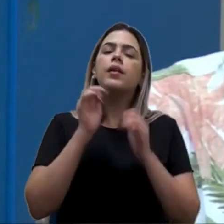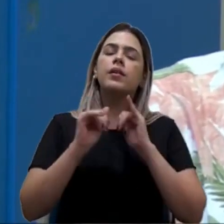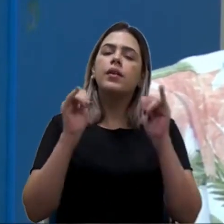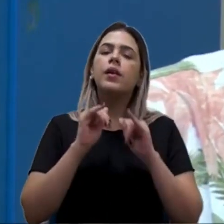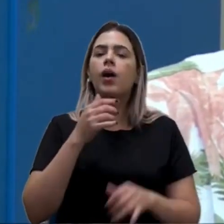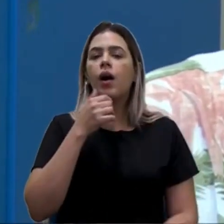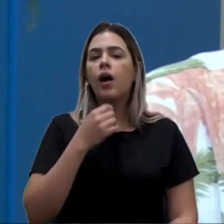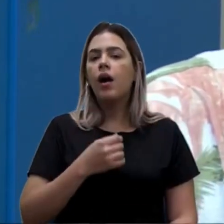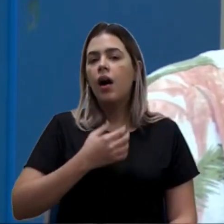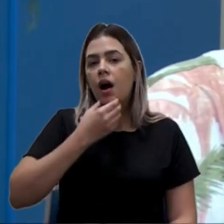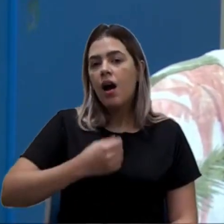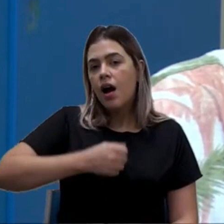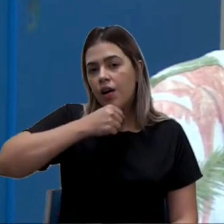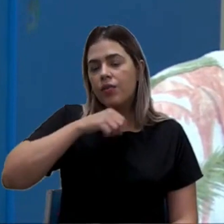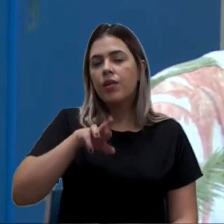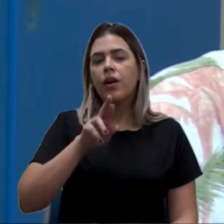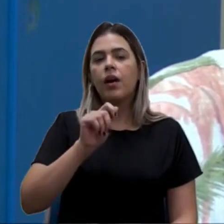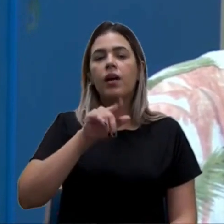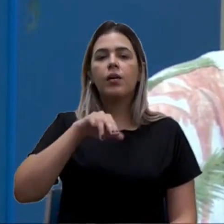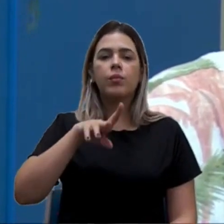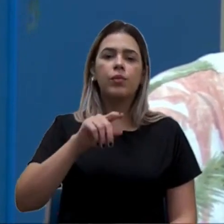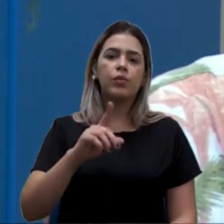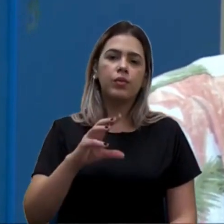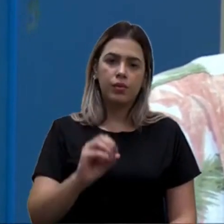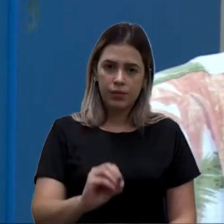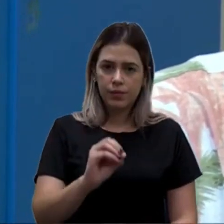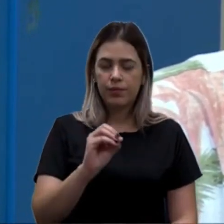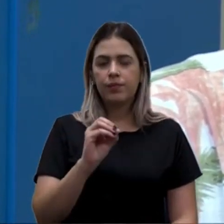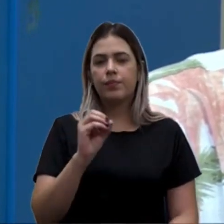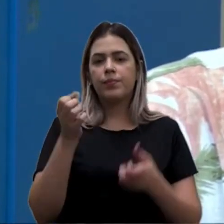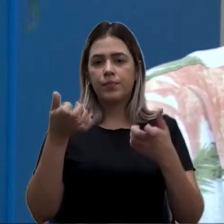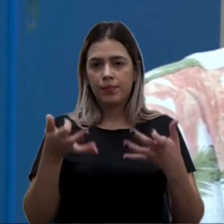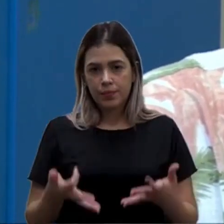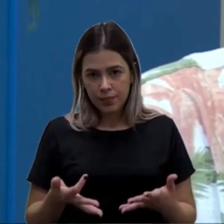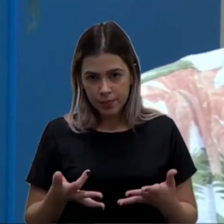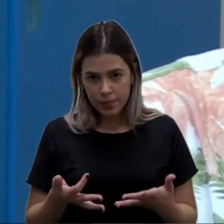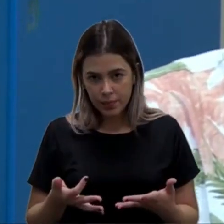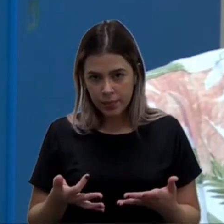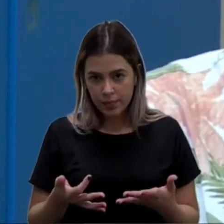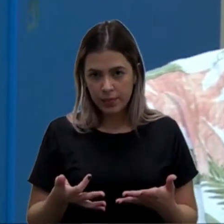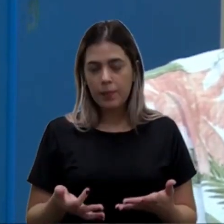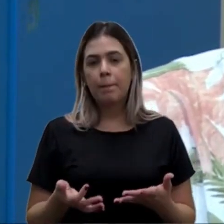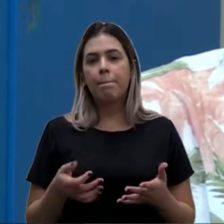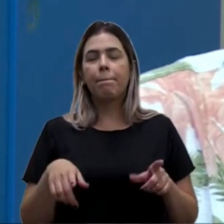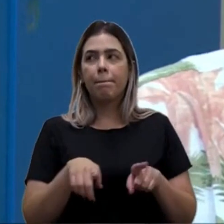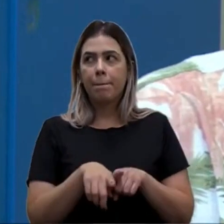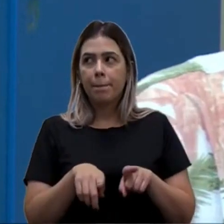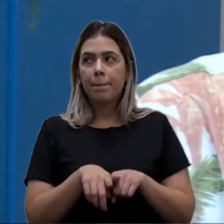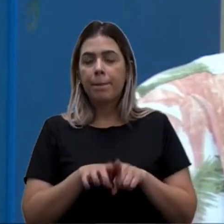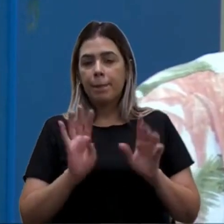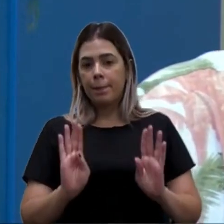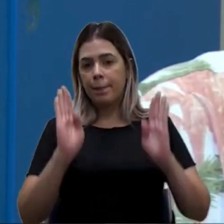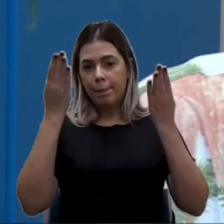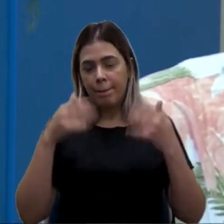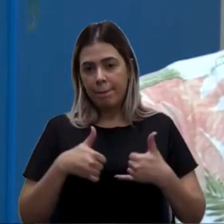Caetano bem antes da travessia dos Inhamuns a saúde dele agravou-se e a festa de